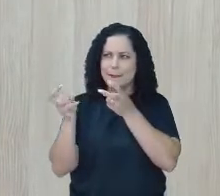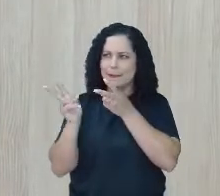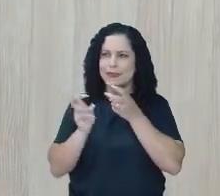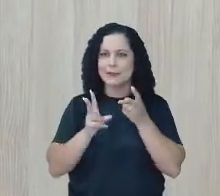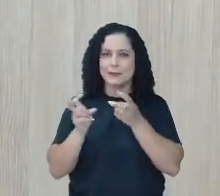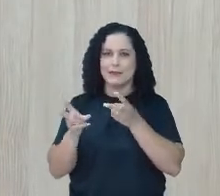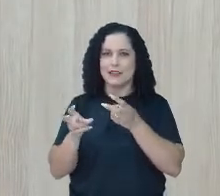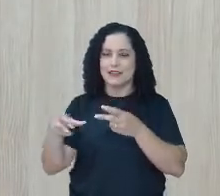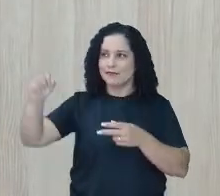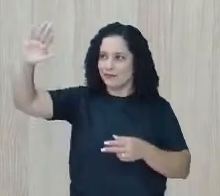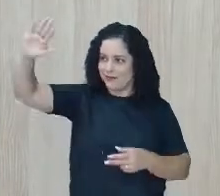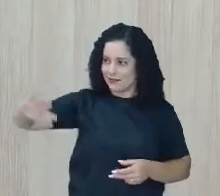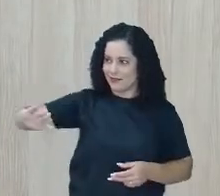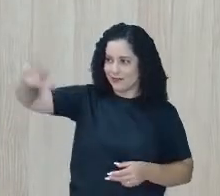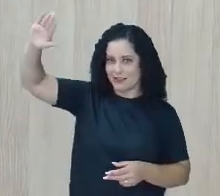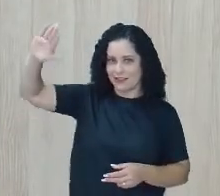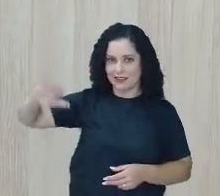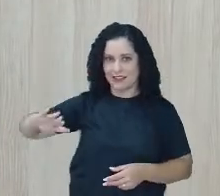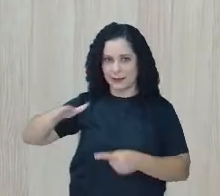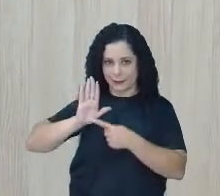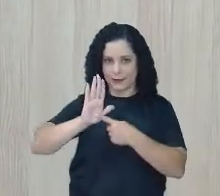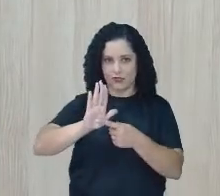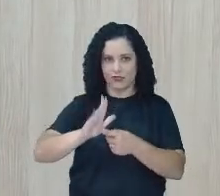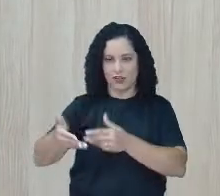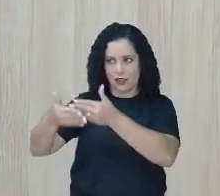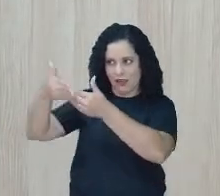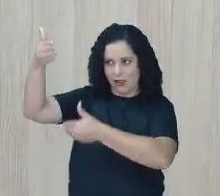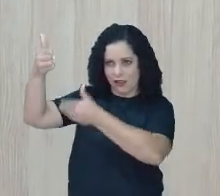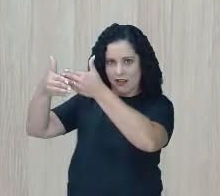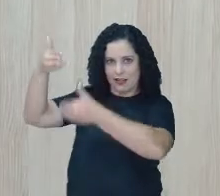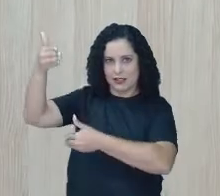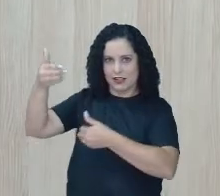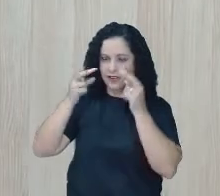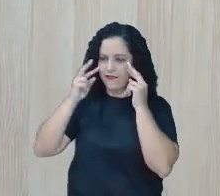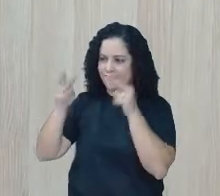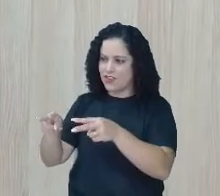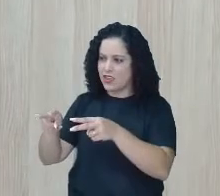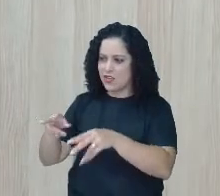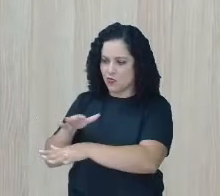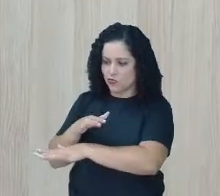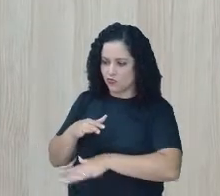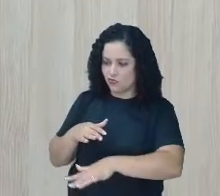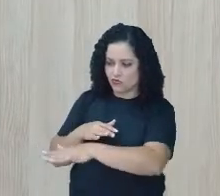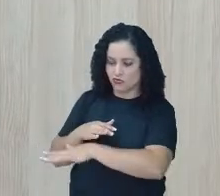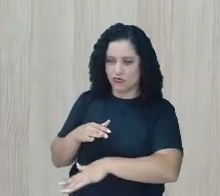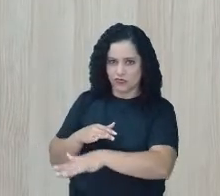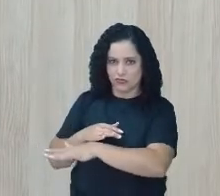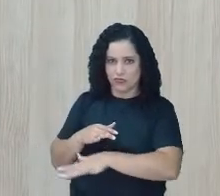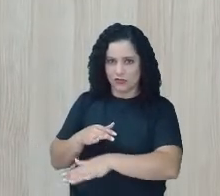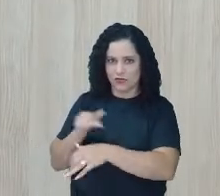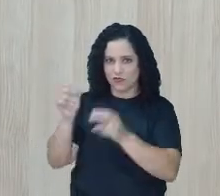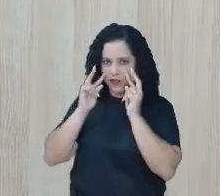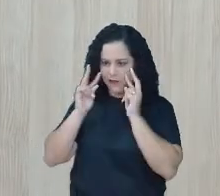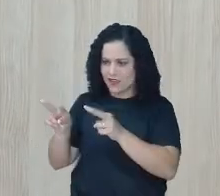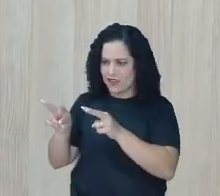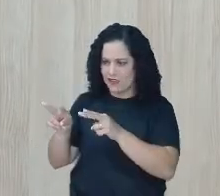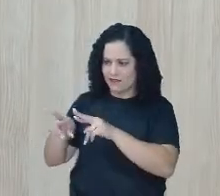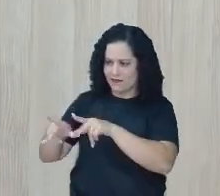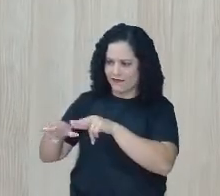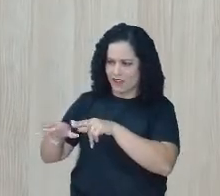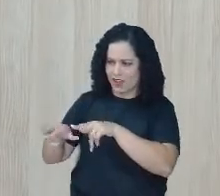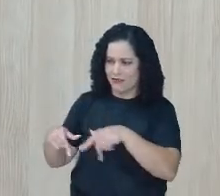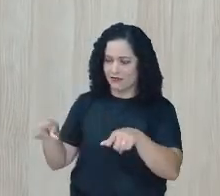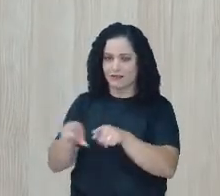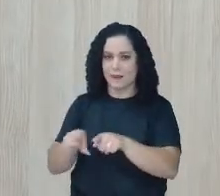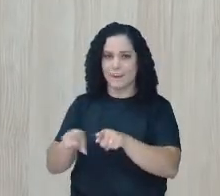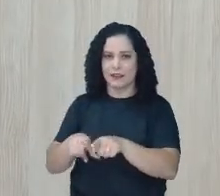específica, nessa quina que a gente mostrou, se você olhar para o chão, já vê esse tipo de desenho. E como a gente tem ali as paredes